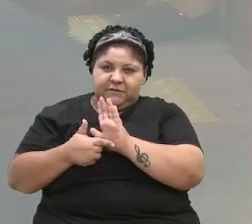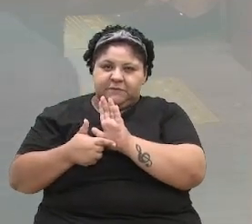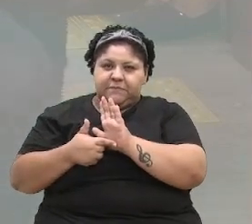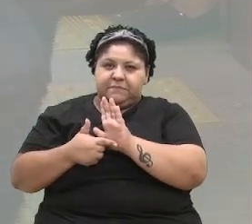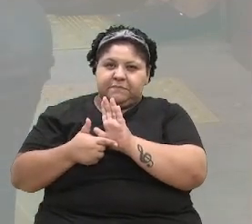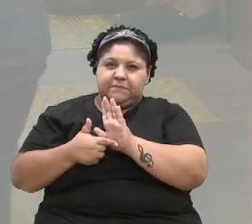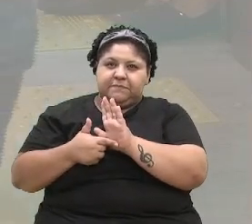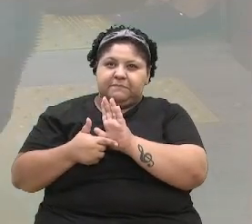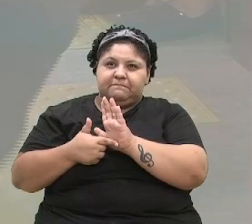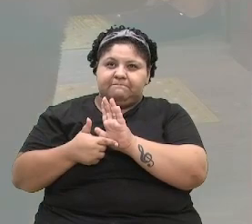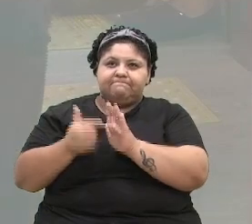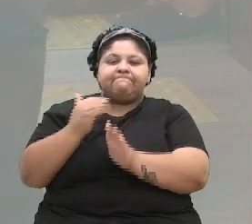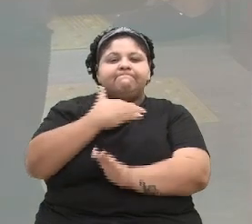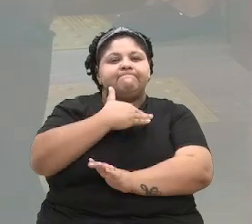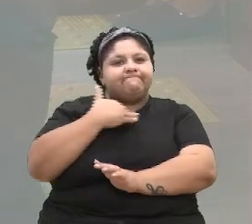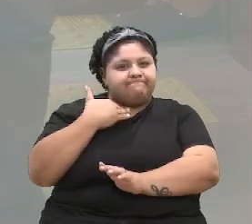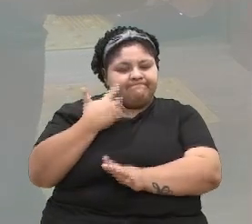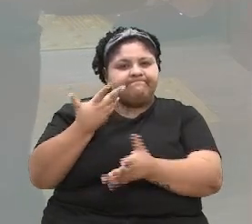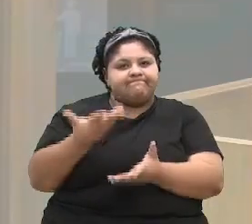eles vêm a falecer.